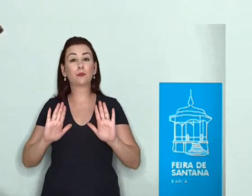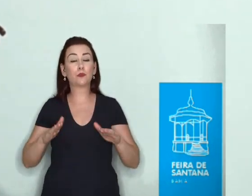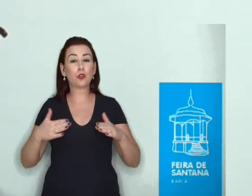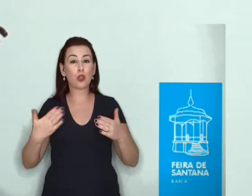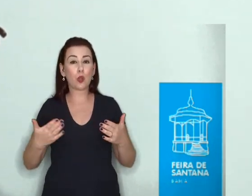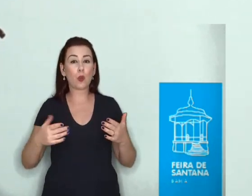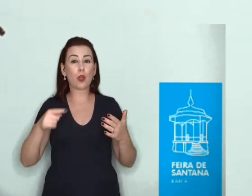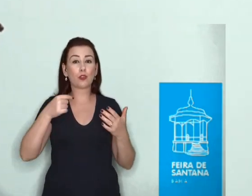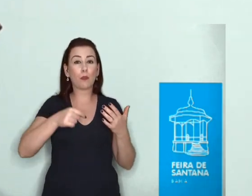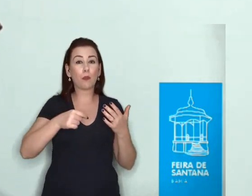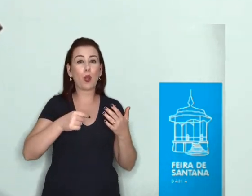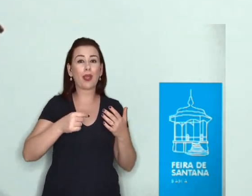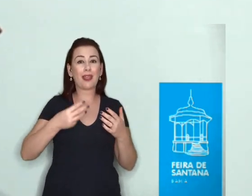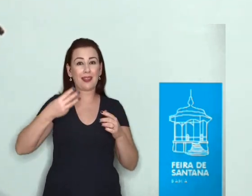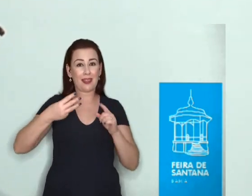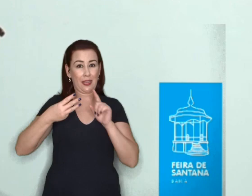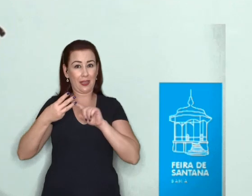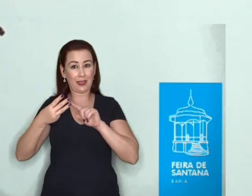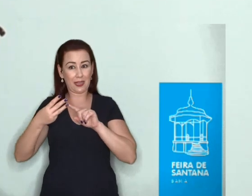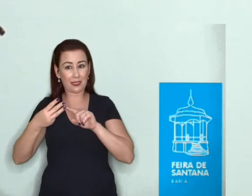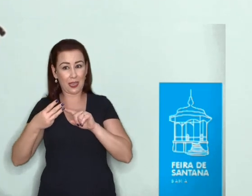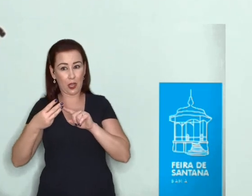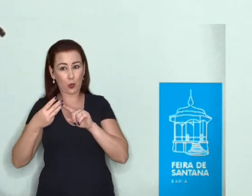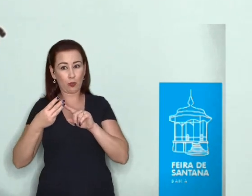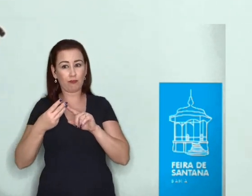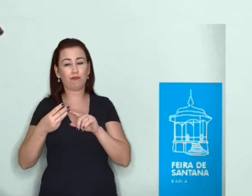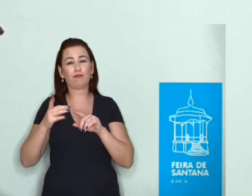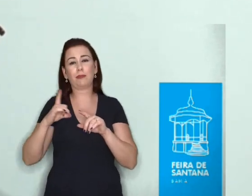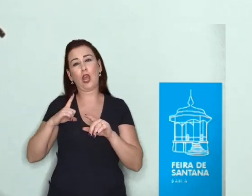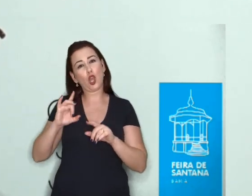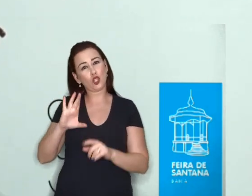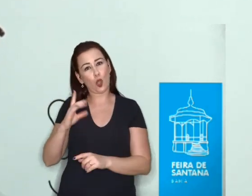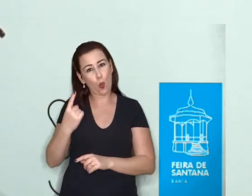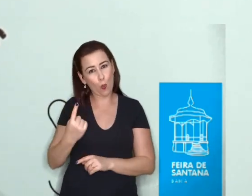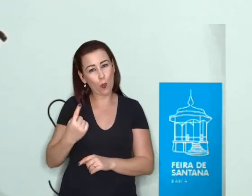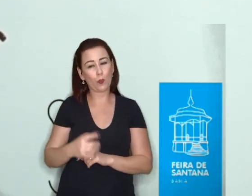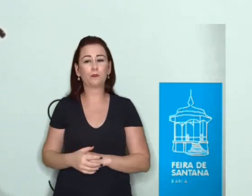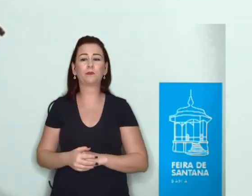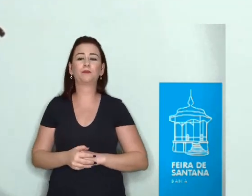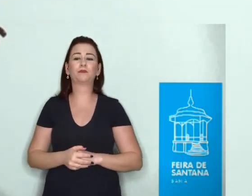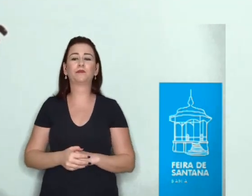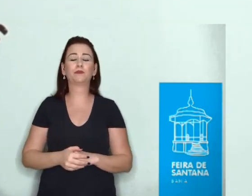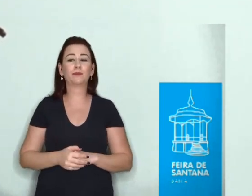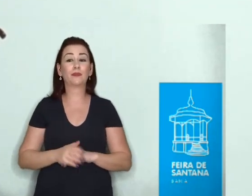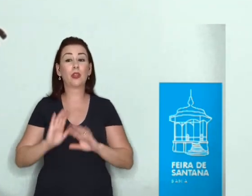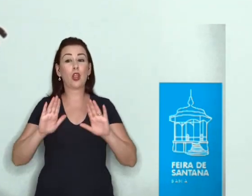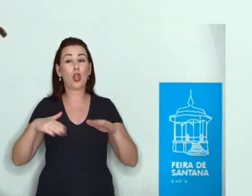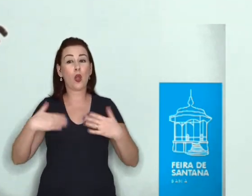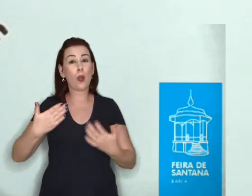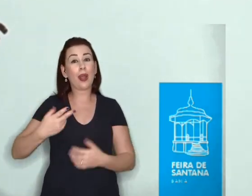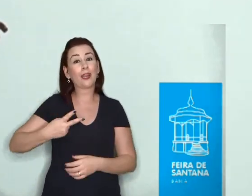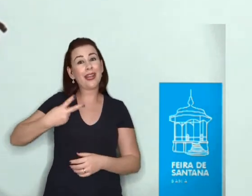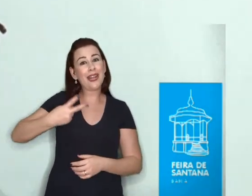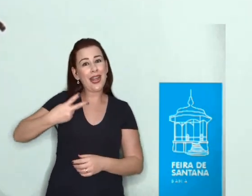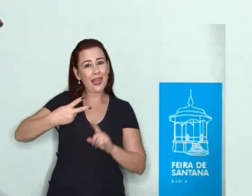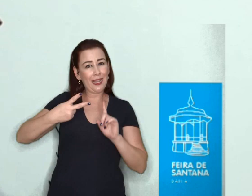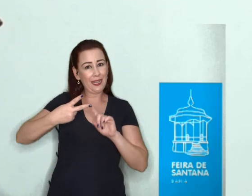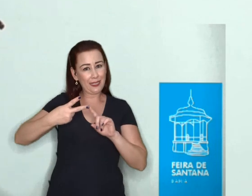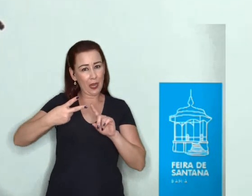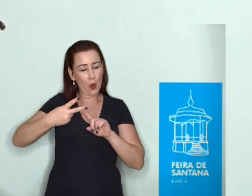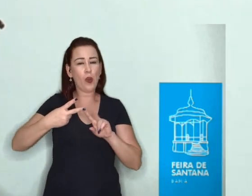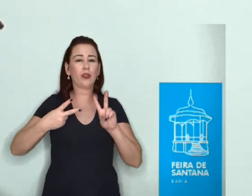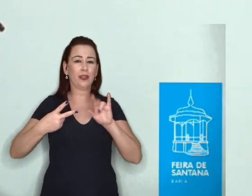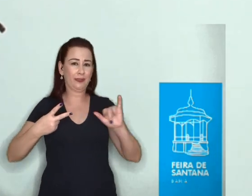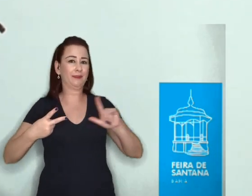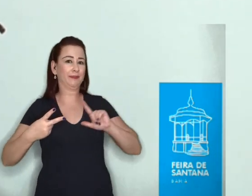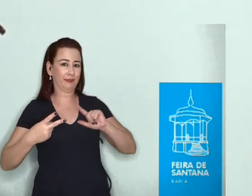Quando eu coloco no meio, que é o terceiro, eu vou ter só esse daqui, o reto. Quando eu coloco na segunda posição, eu